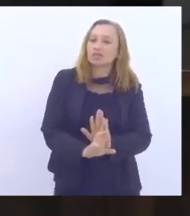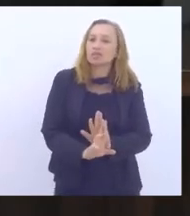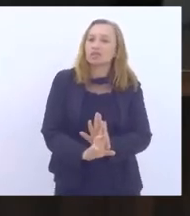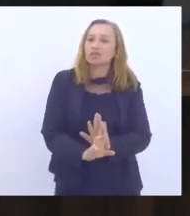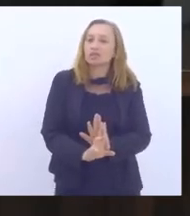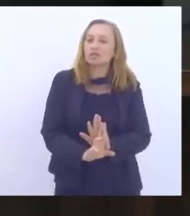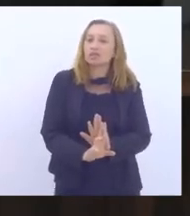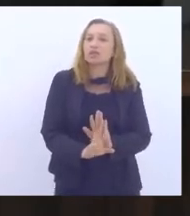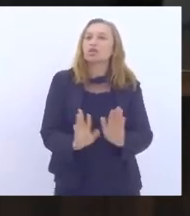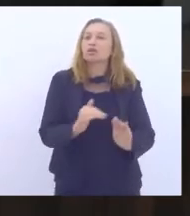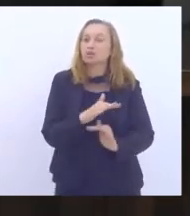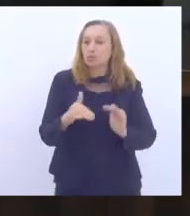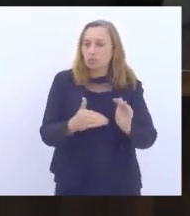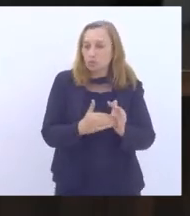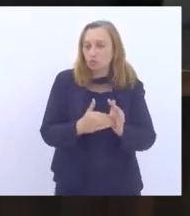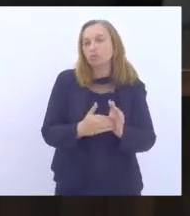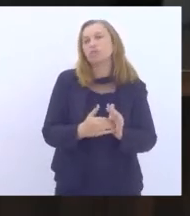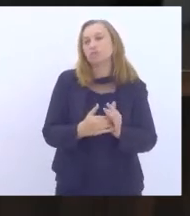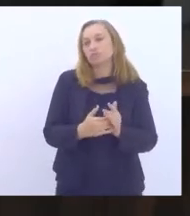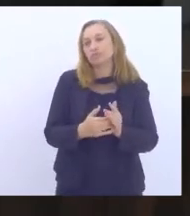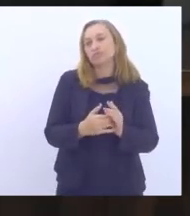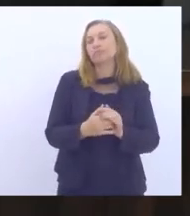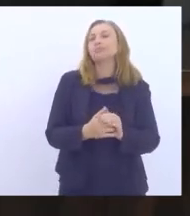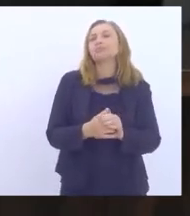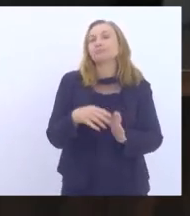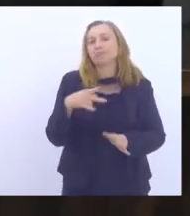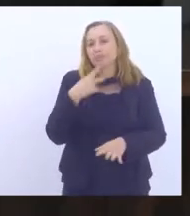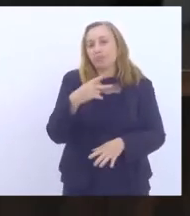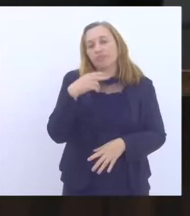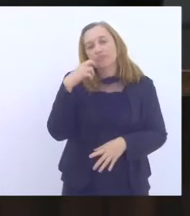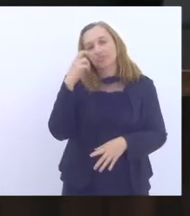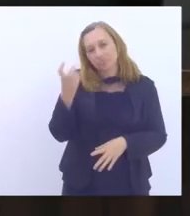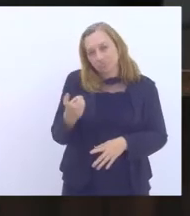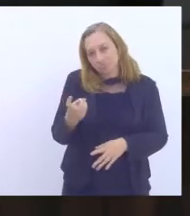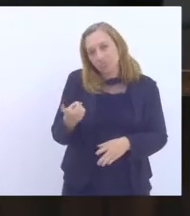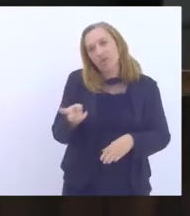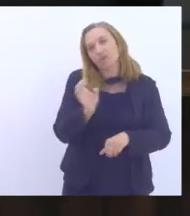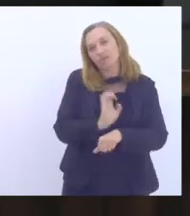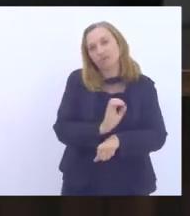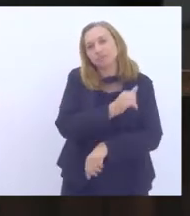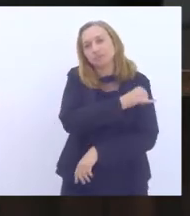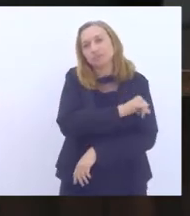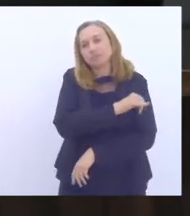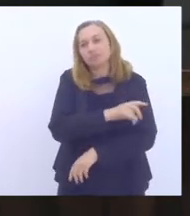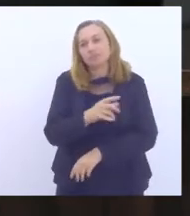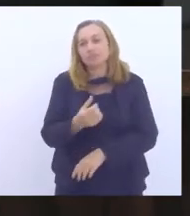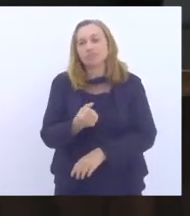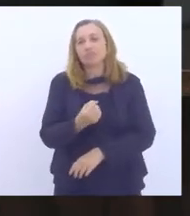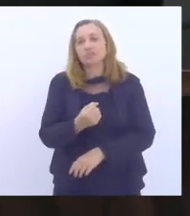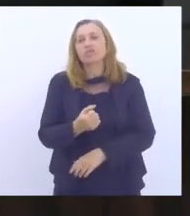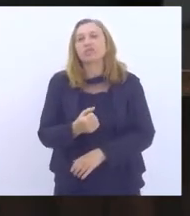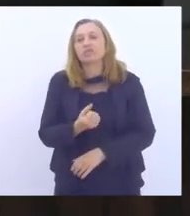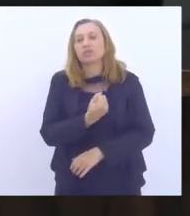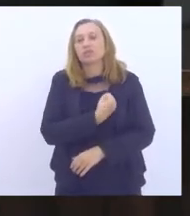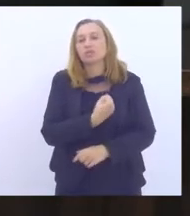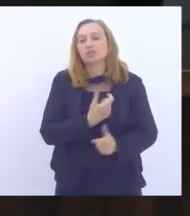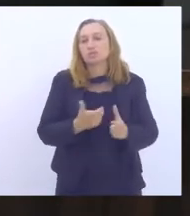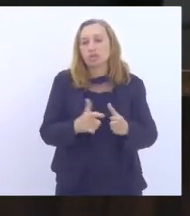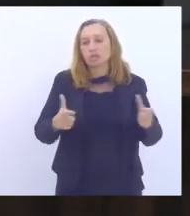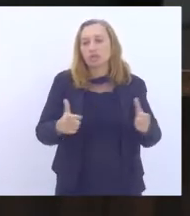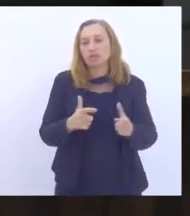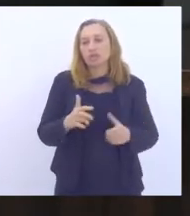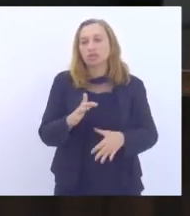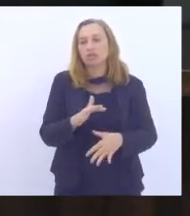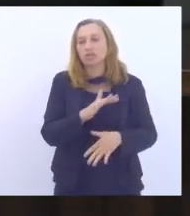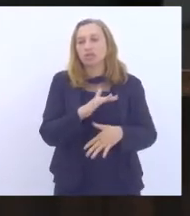os representantes da sociedade civil e dizer que é uma vergonha do Estado do Rio de Janeiro sem o campeão nacional de casos de